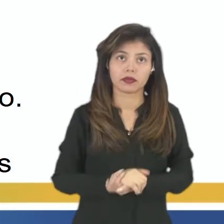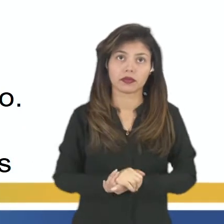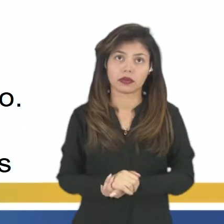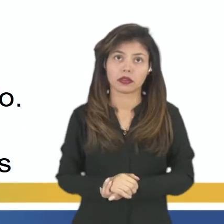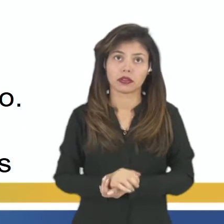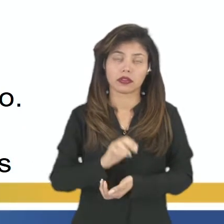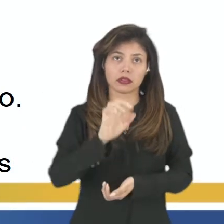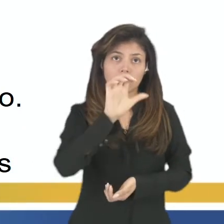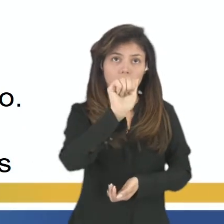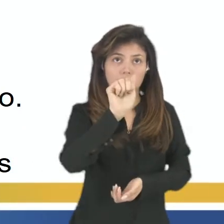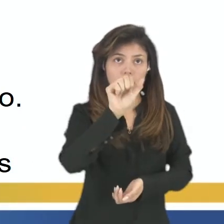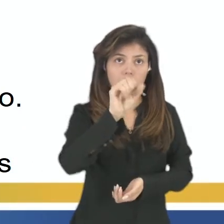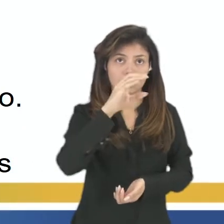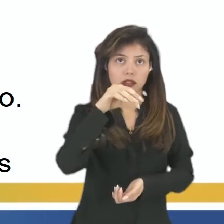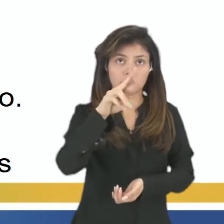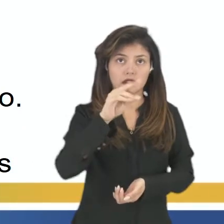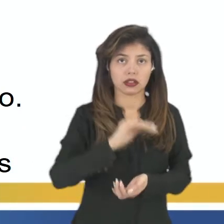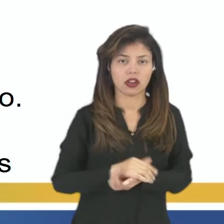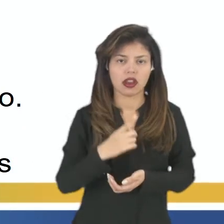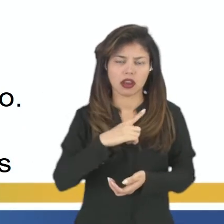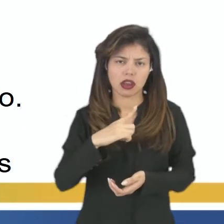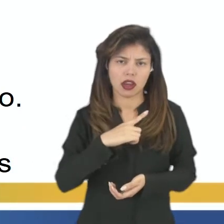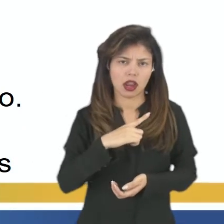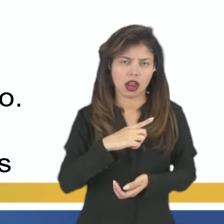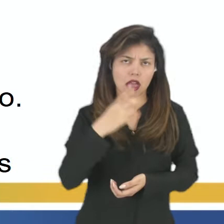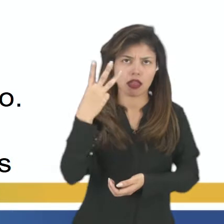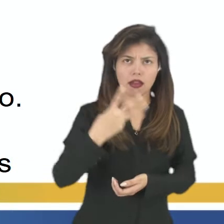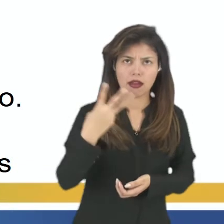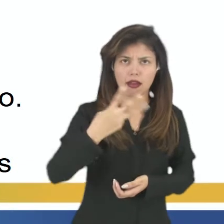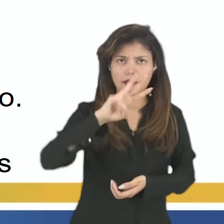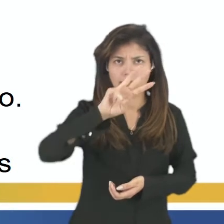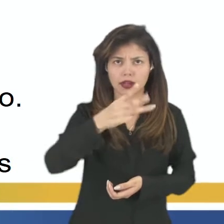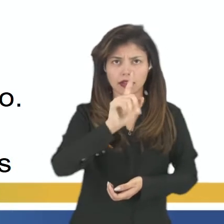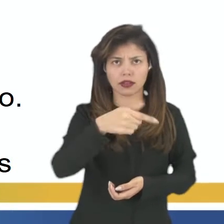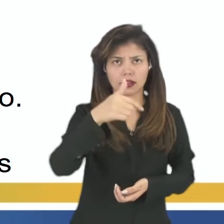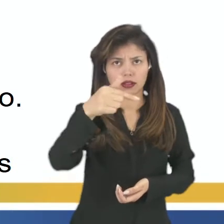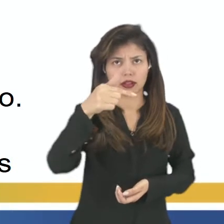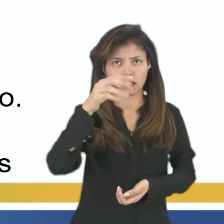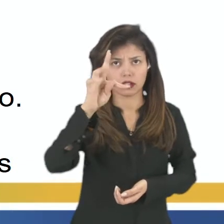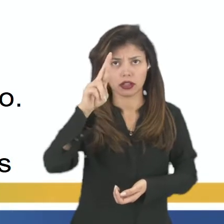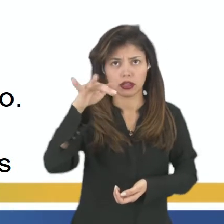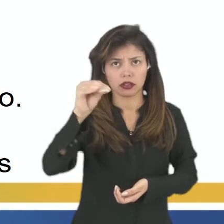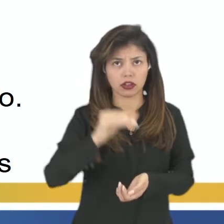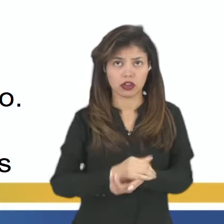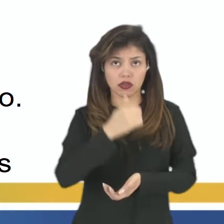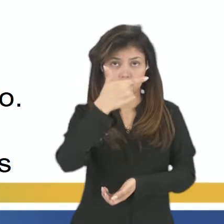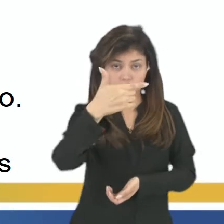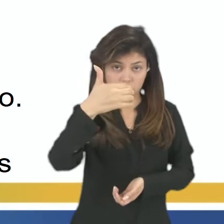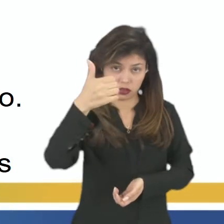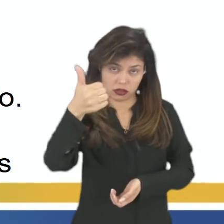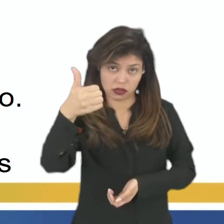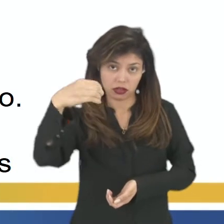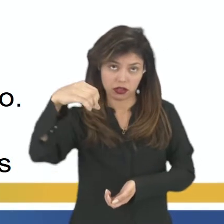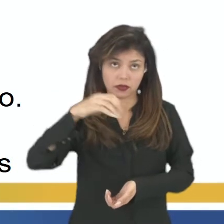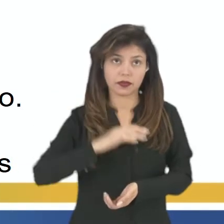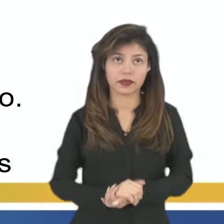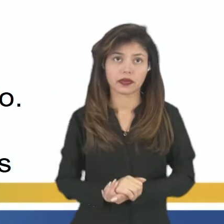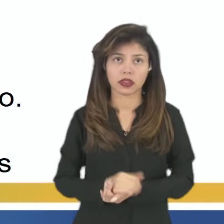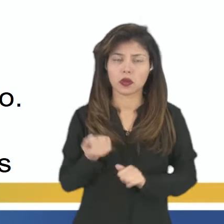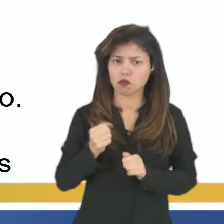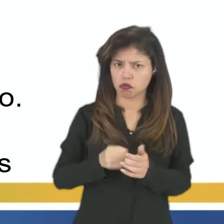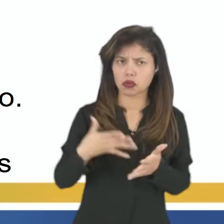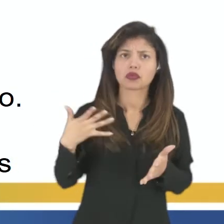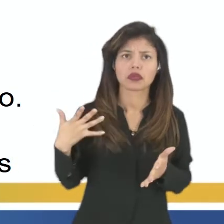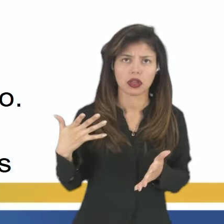ela tem uma capitalização de mercado de 3 trilhões, né? Isso de bilhões de dólares, é um volume bastante